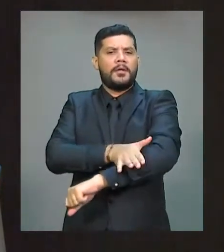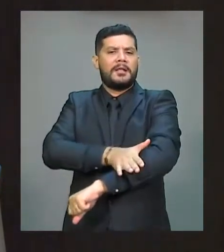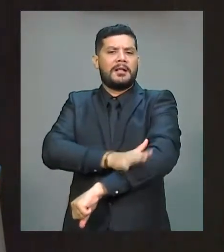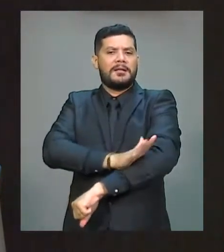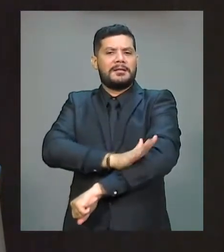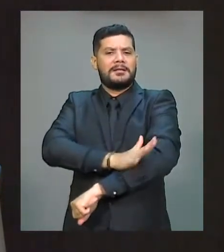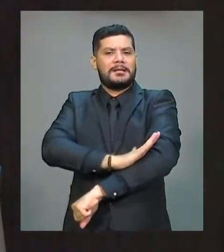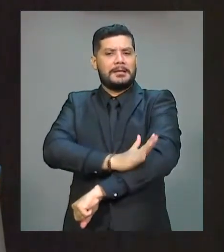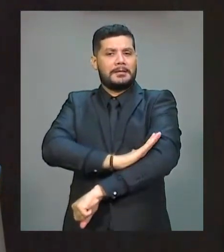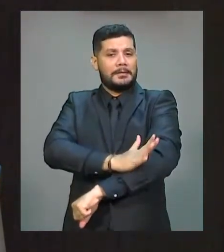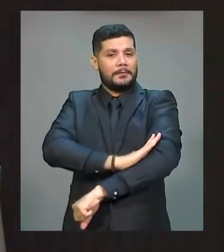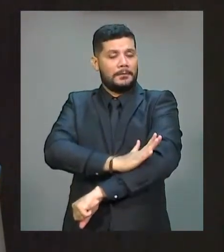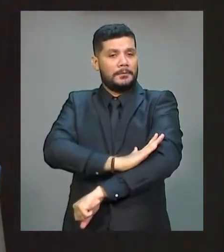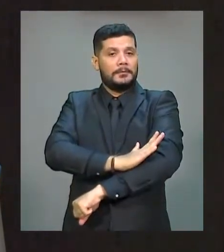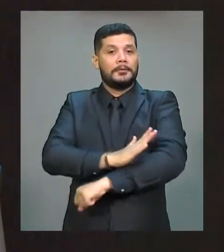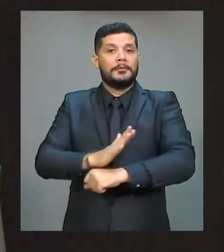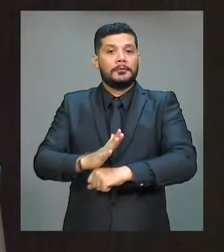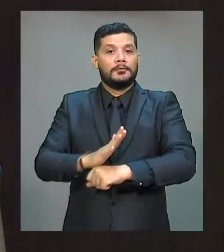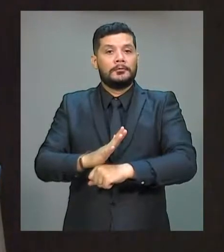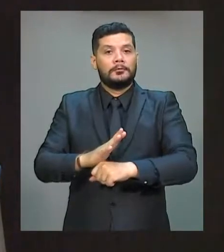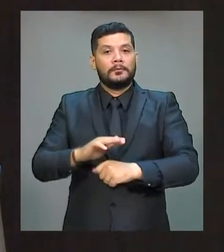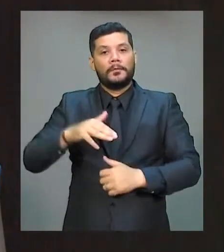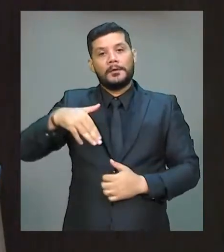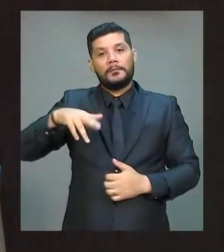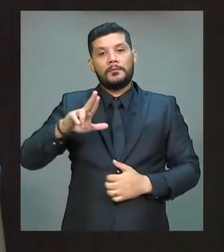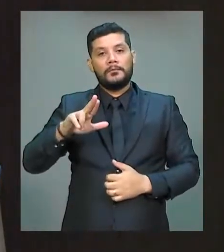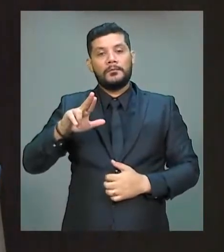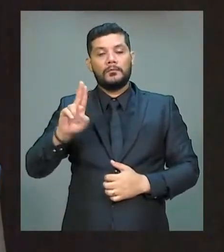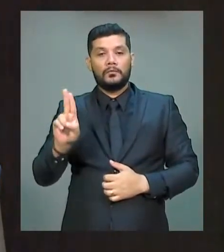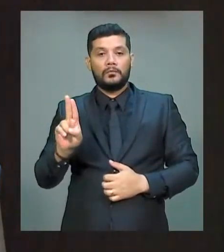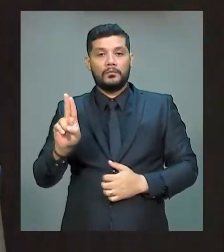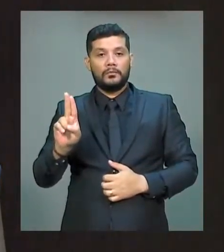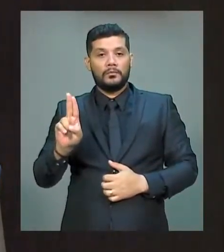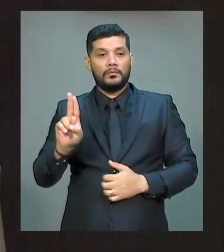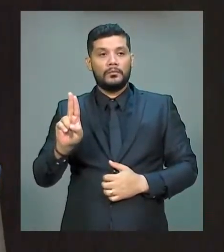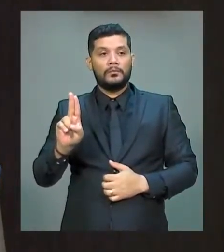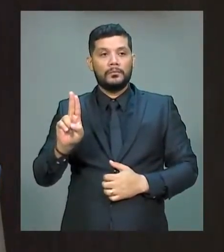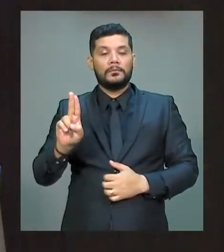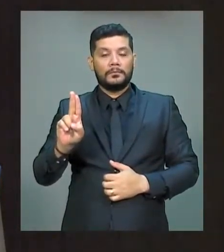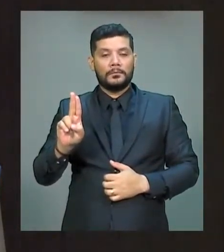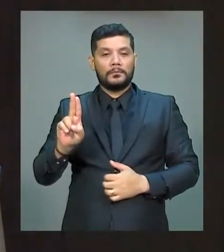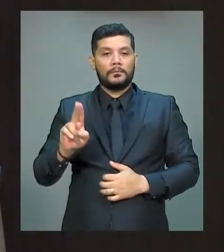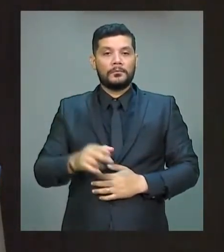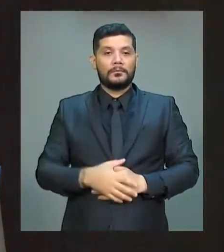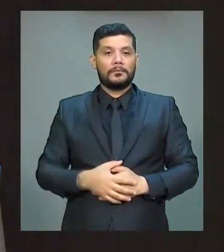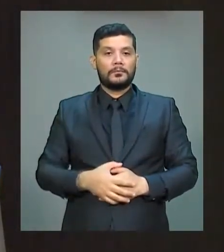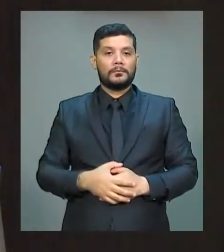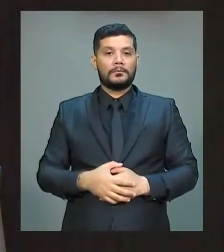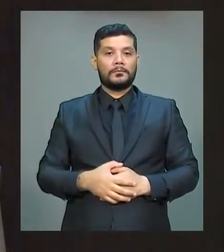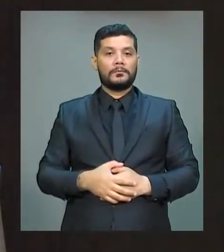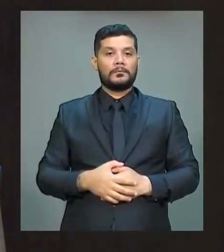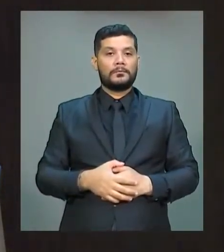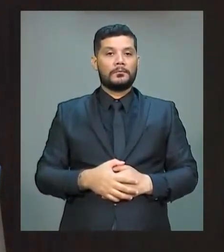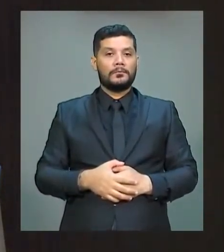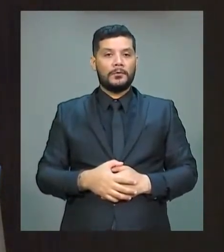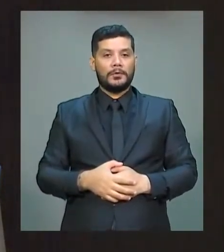dentre elas o Movimento Negro Unificado. Vou tirar a máscara.